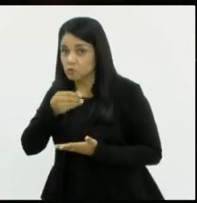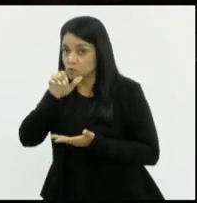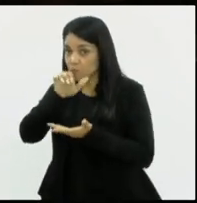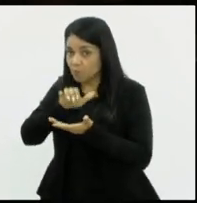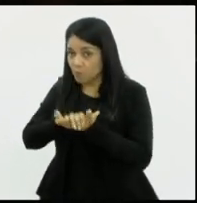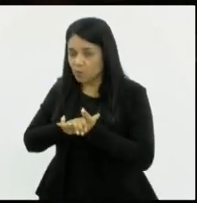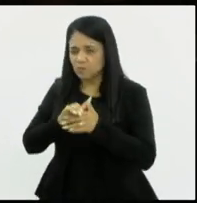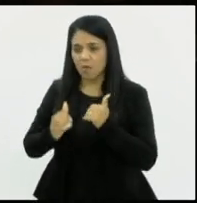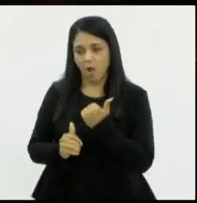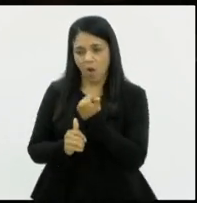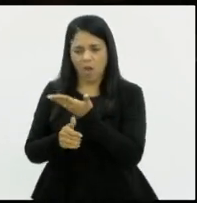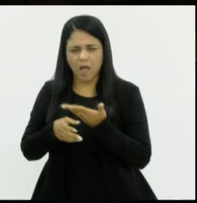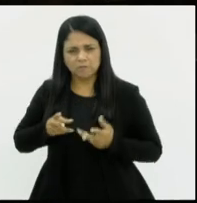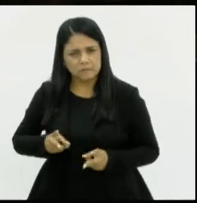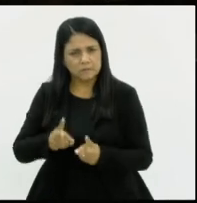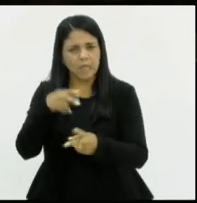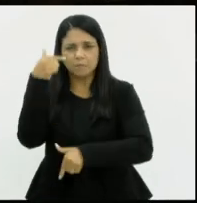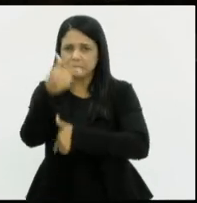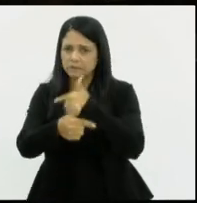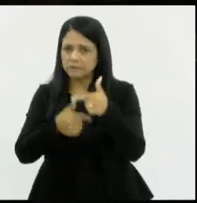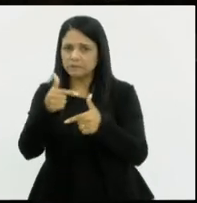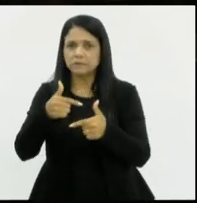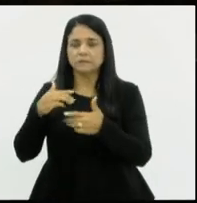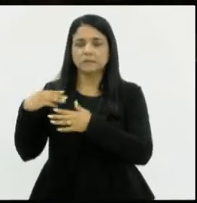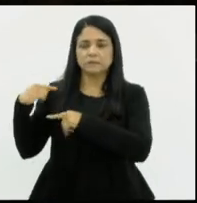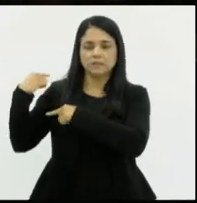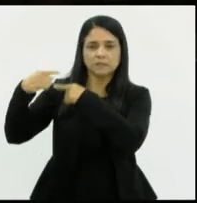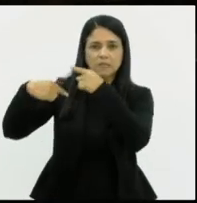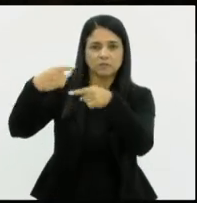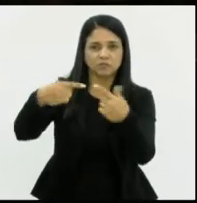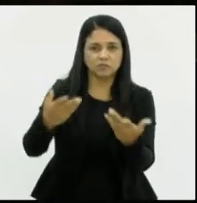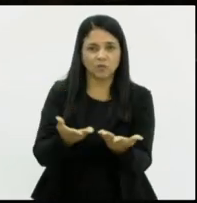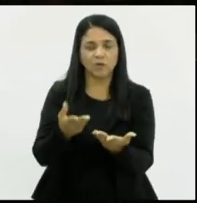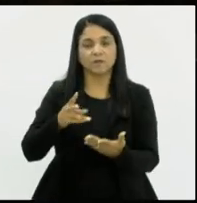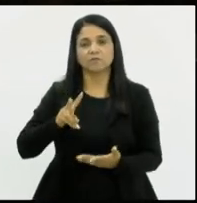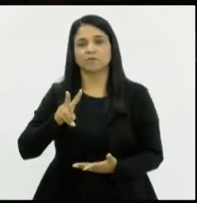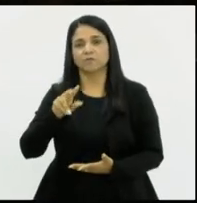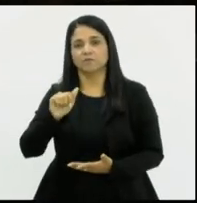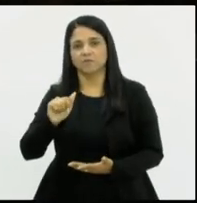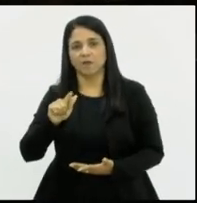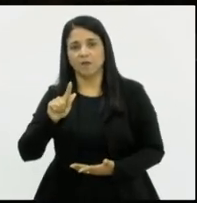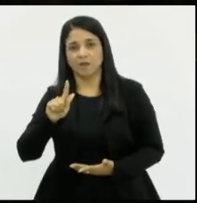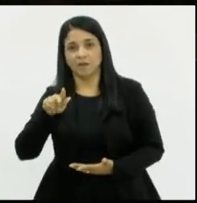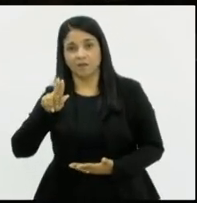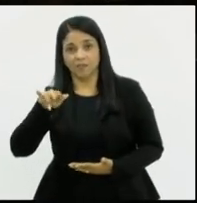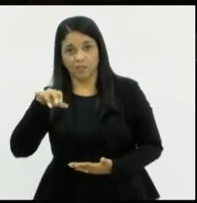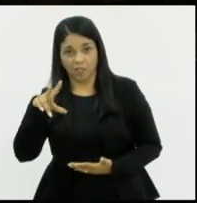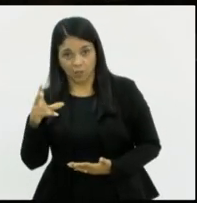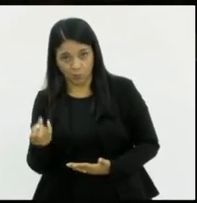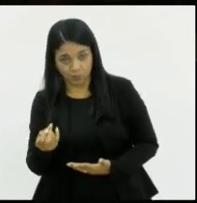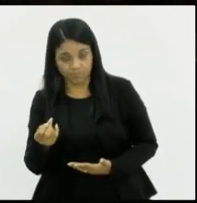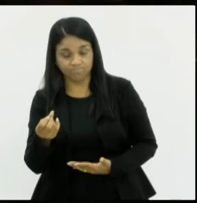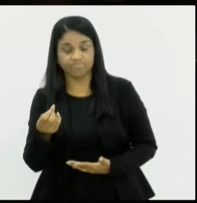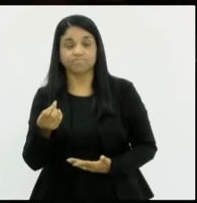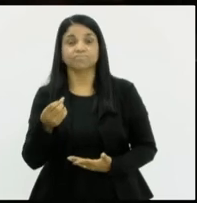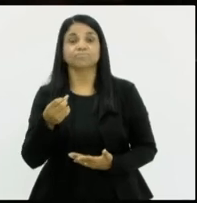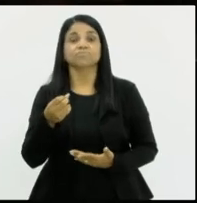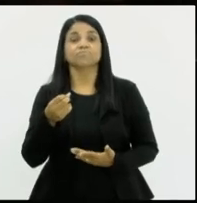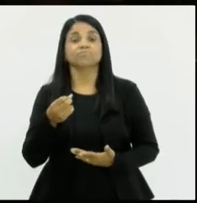meu esposo nessa trajetória política, né, do Vaguinho, que também não é tão longa assim,